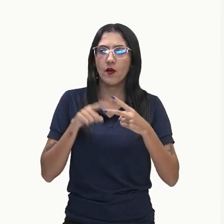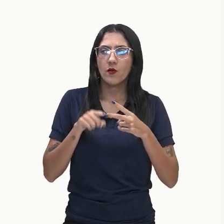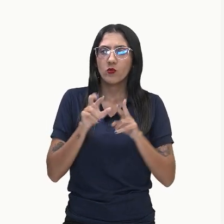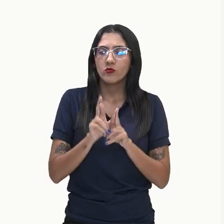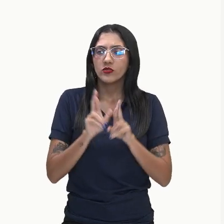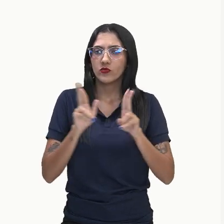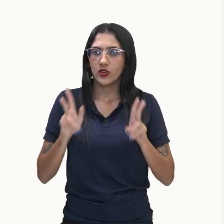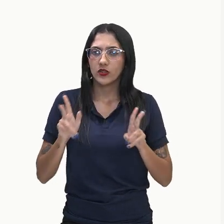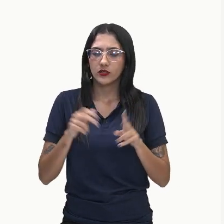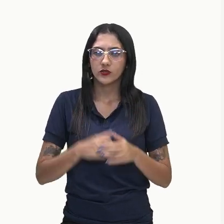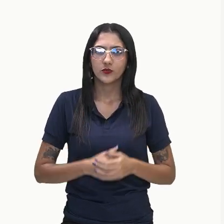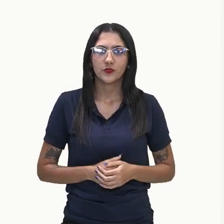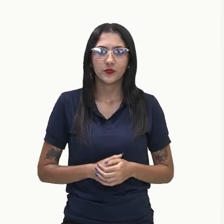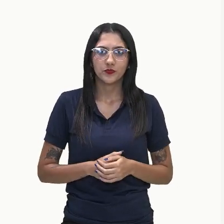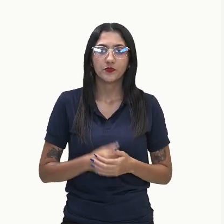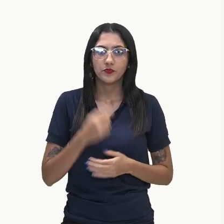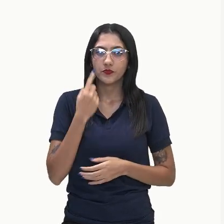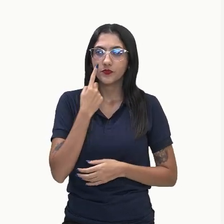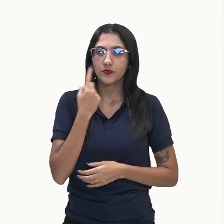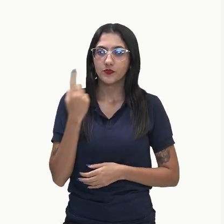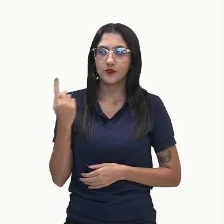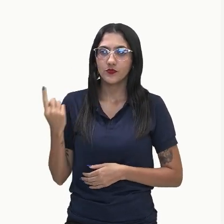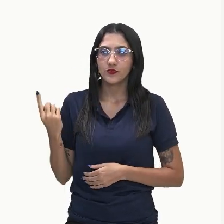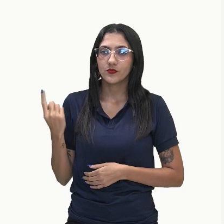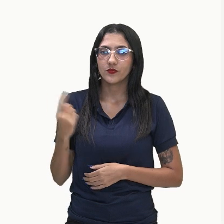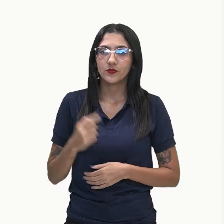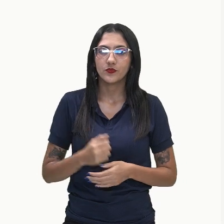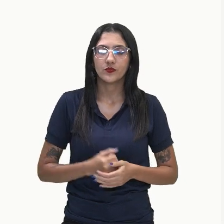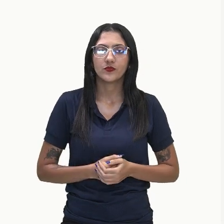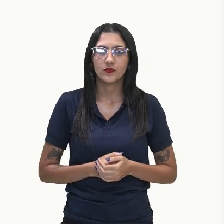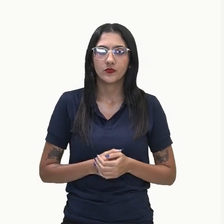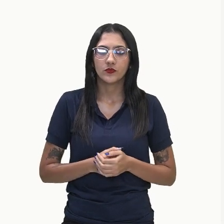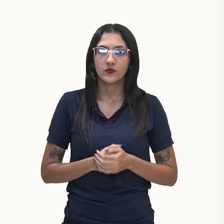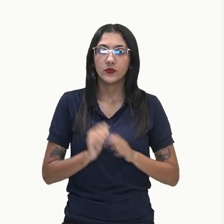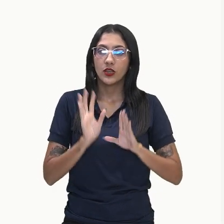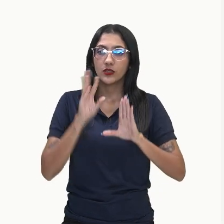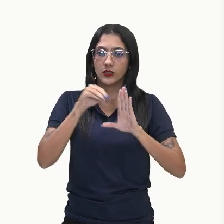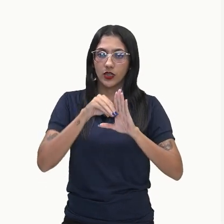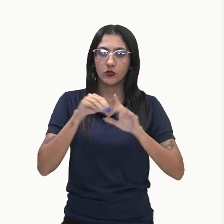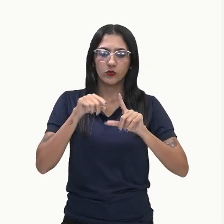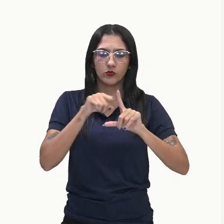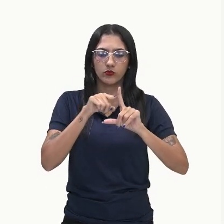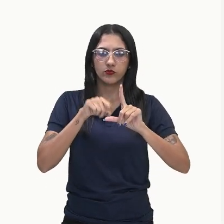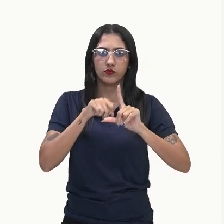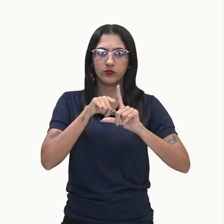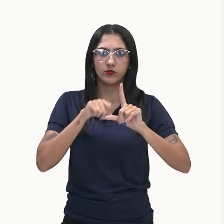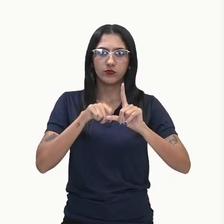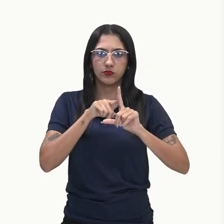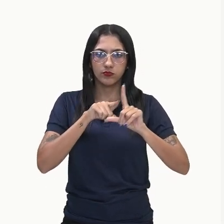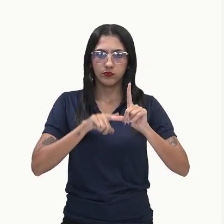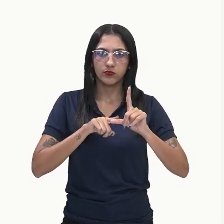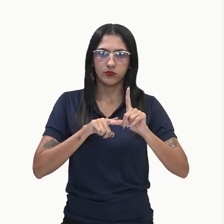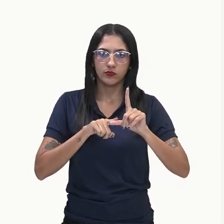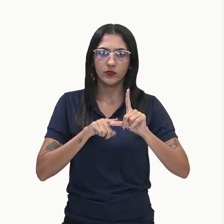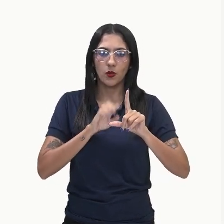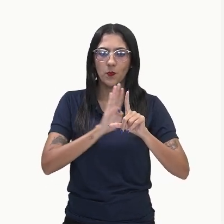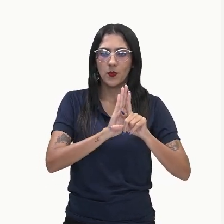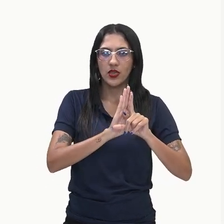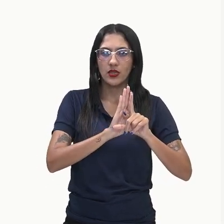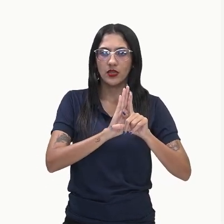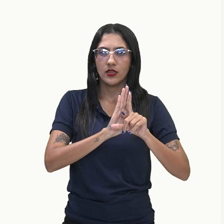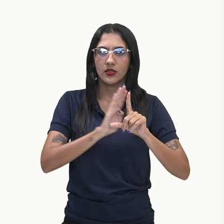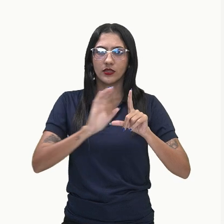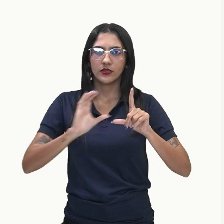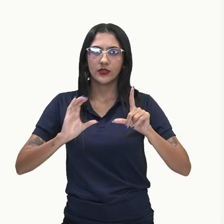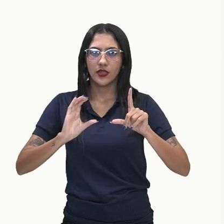Tudo bem? Então, aqui nós vamos ter ângulos internos iguais, que são ali os ângulos da base, e vai ter um ângulo